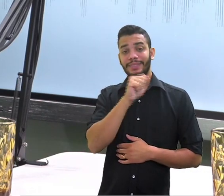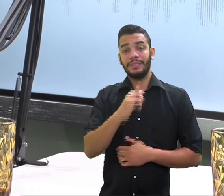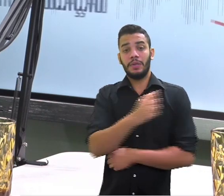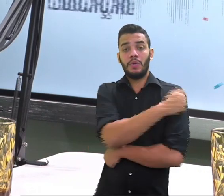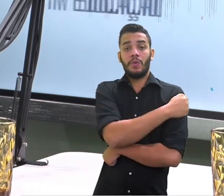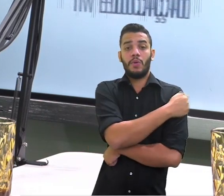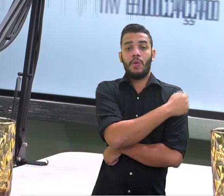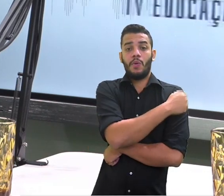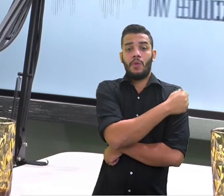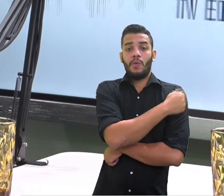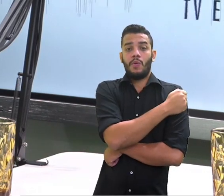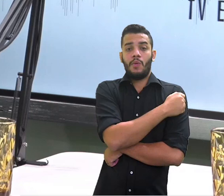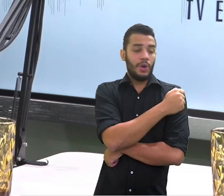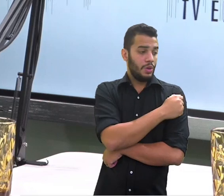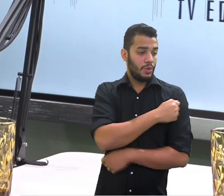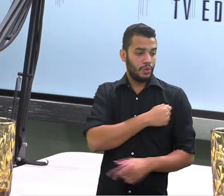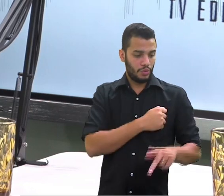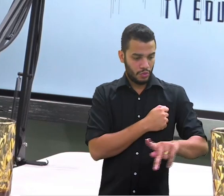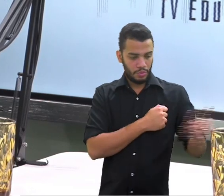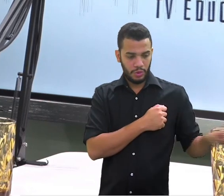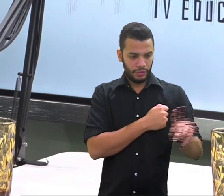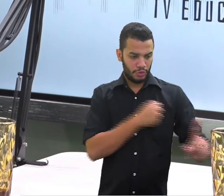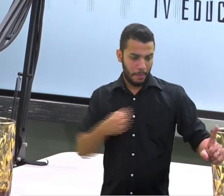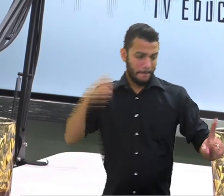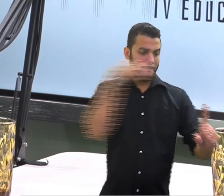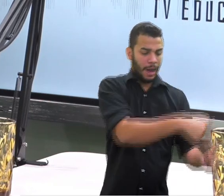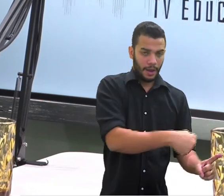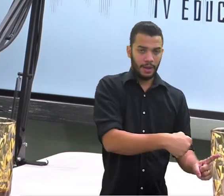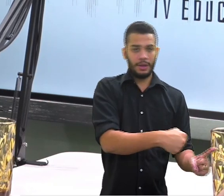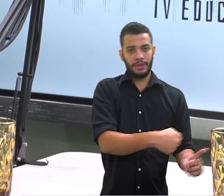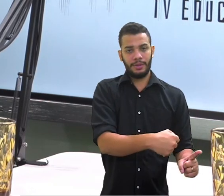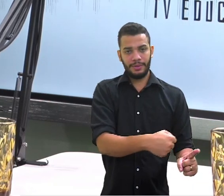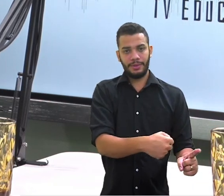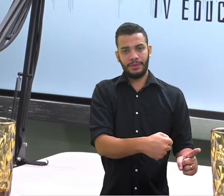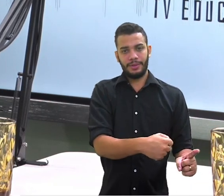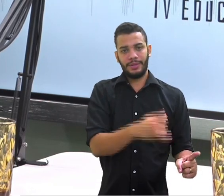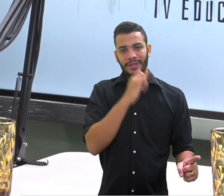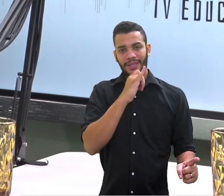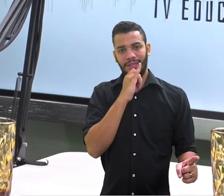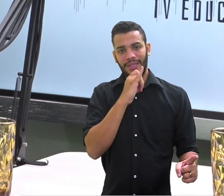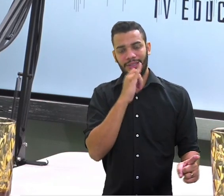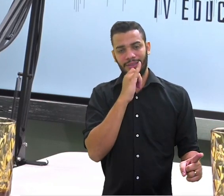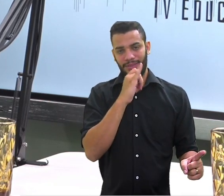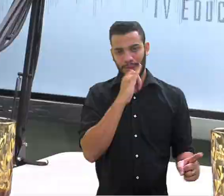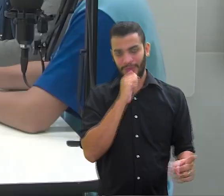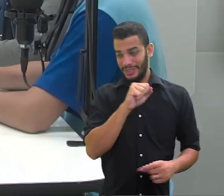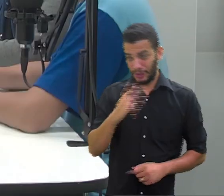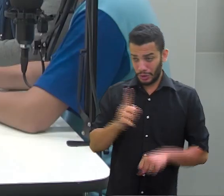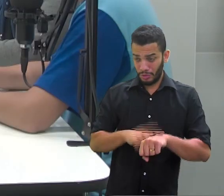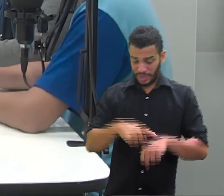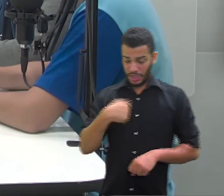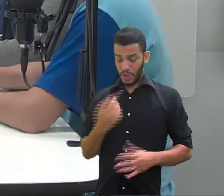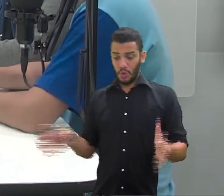vê ou fez alguma coisa até pior, ver esse aluno algemado não é felicidade para a polícia militar, não. Eu